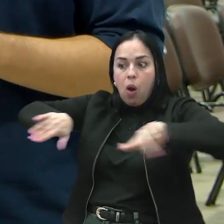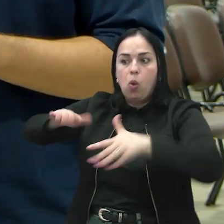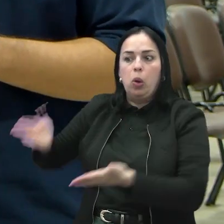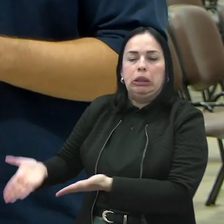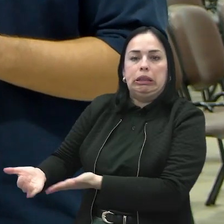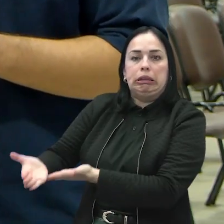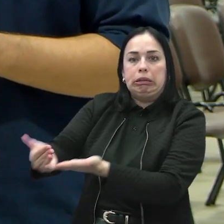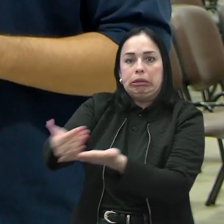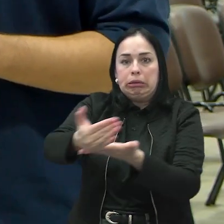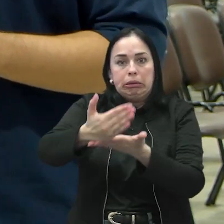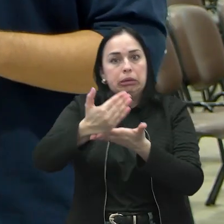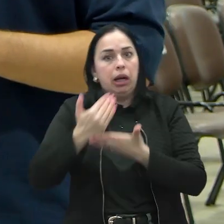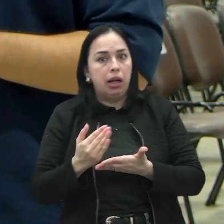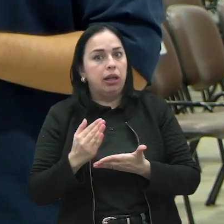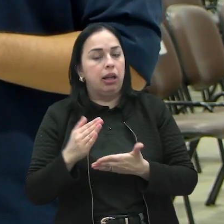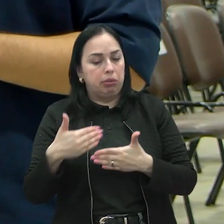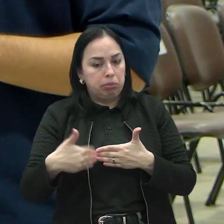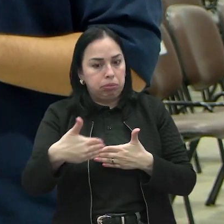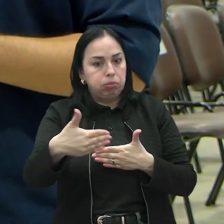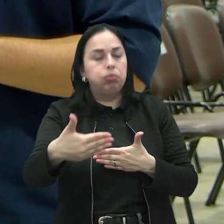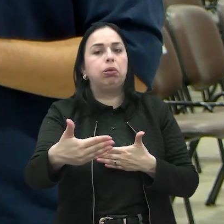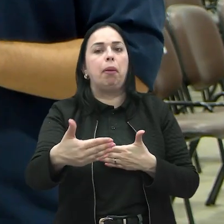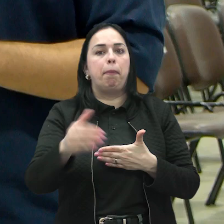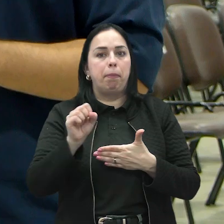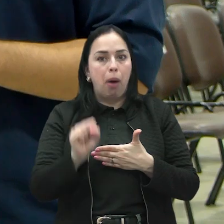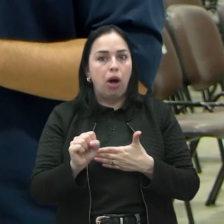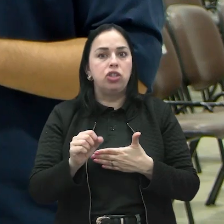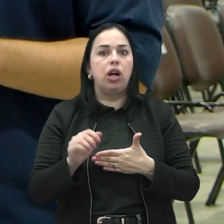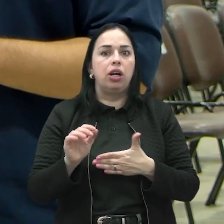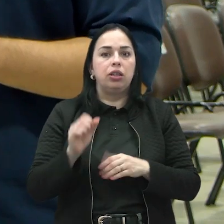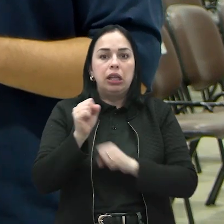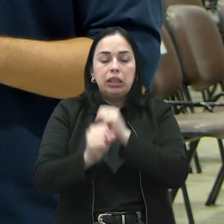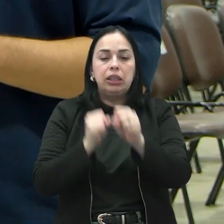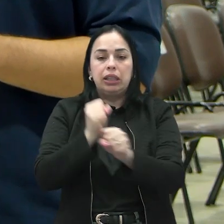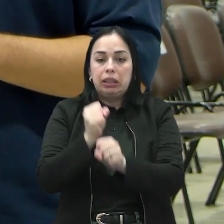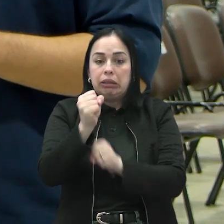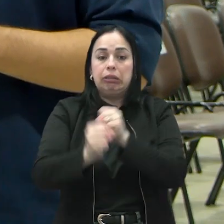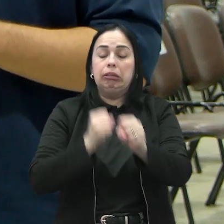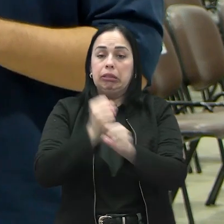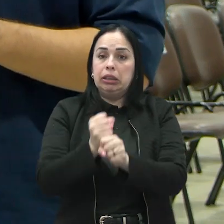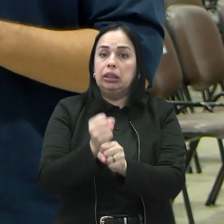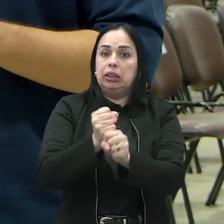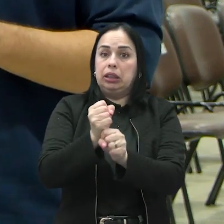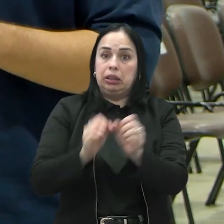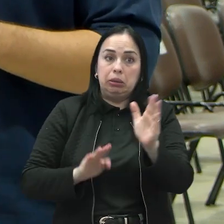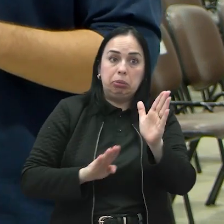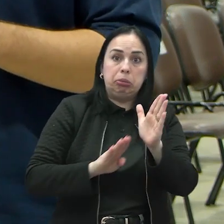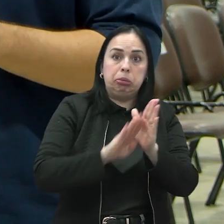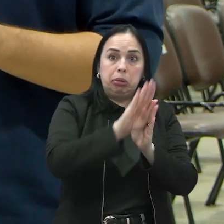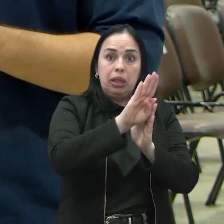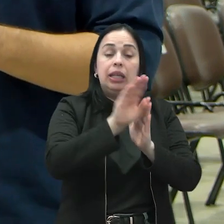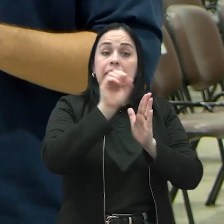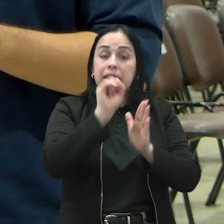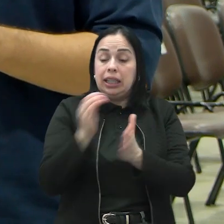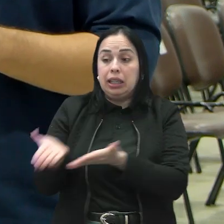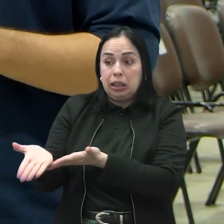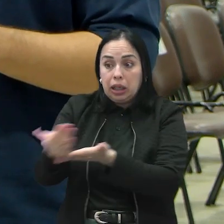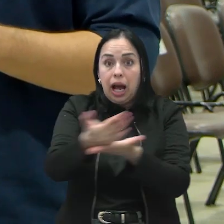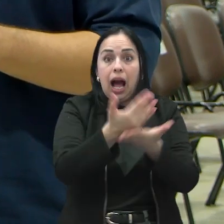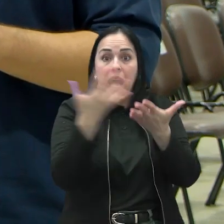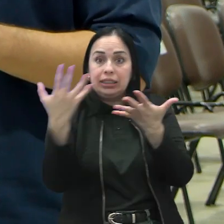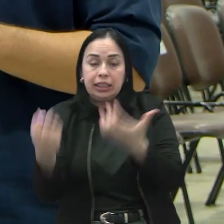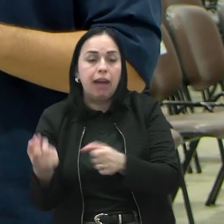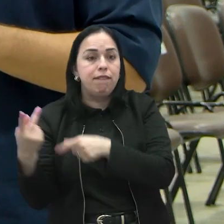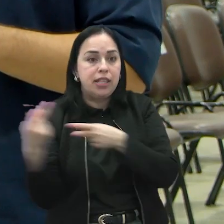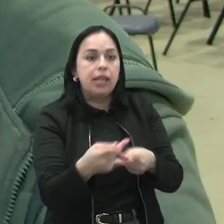material recolhido. Números que podem ficar ainda maiores nos próximos anos se mais moradores aceitarem as visitas